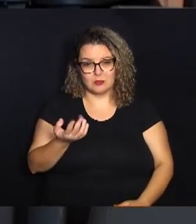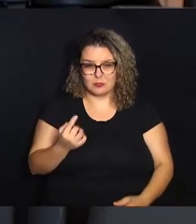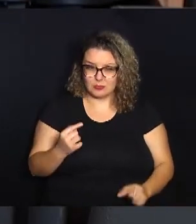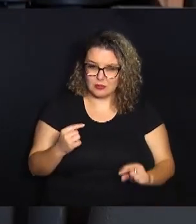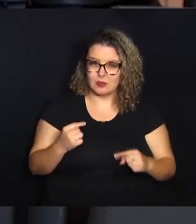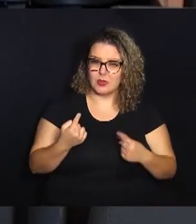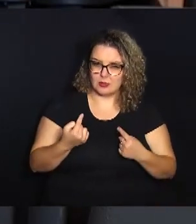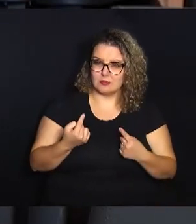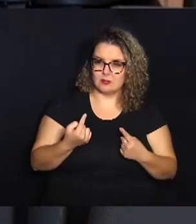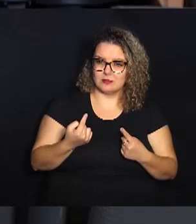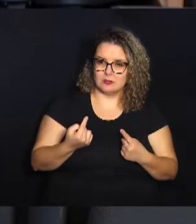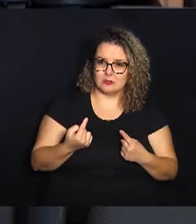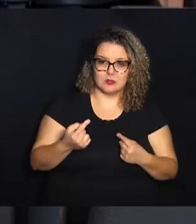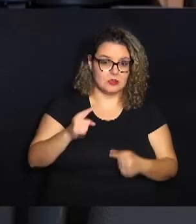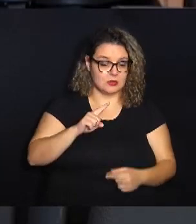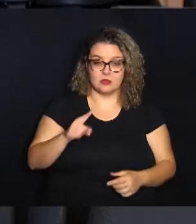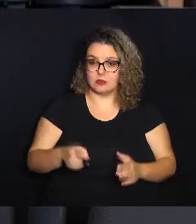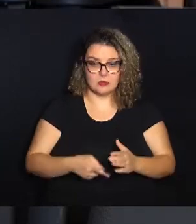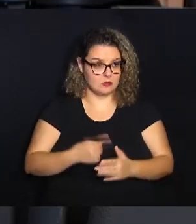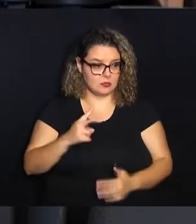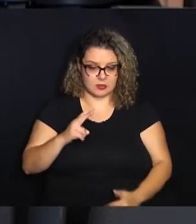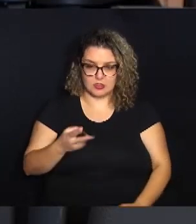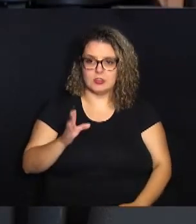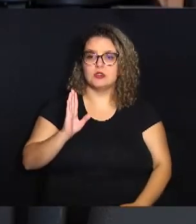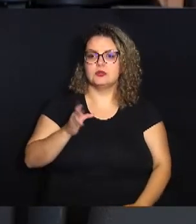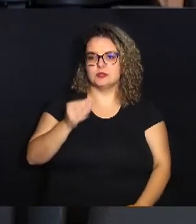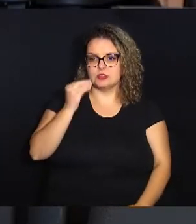provocou, já não é a primeira vez, eu já